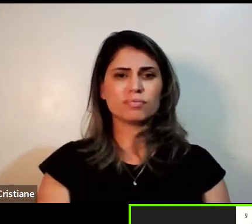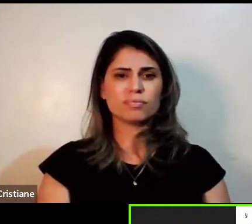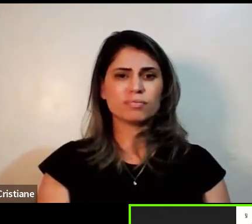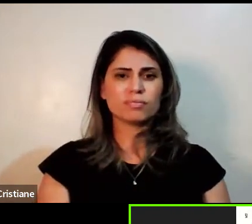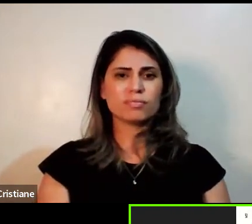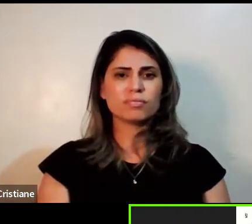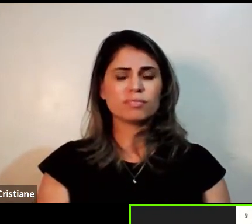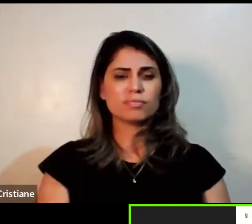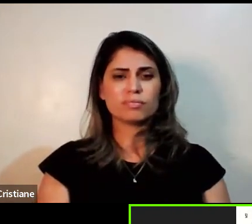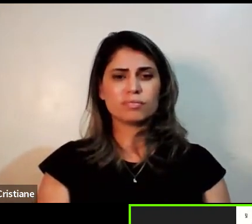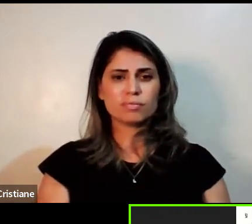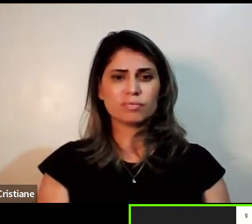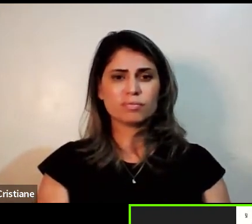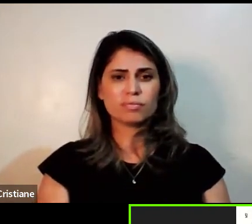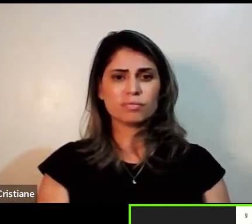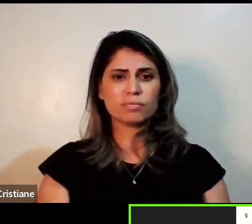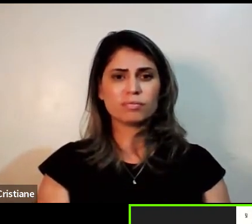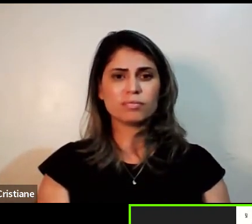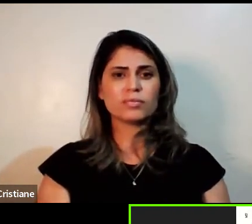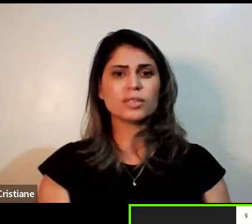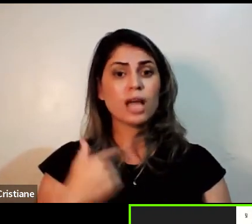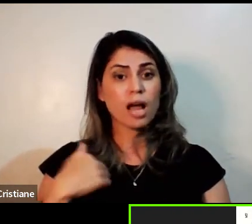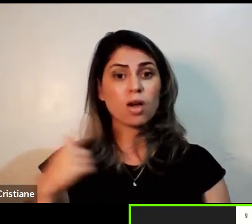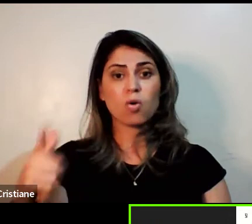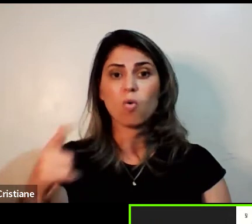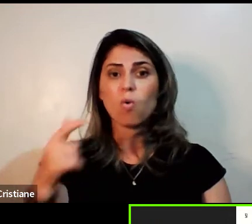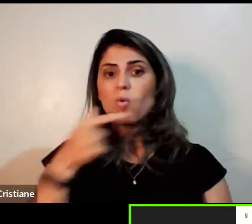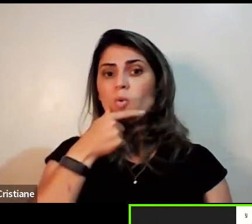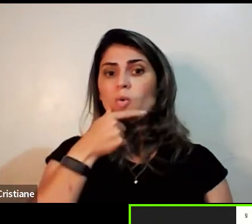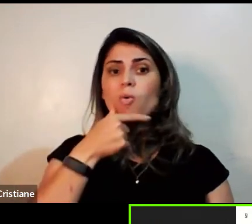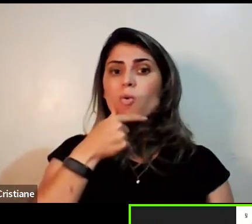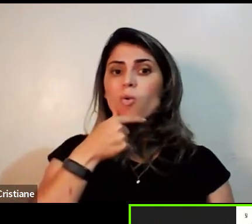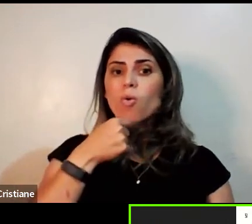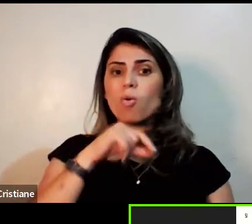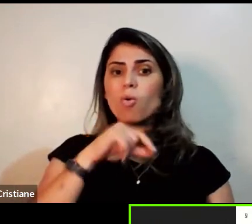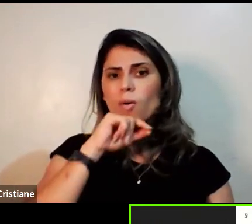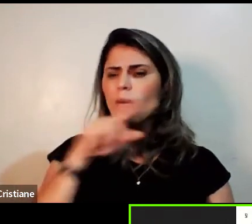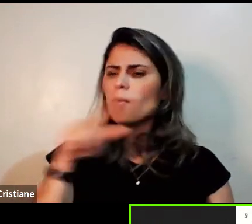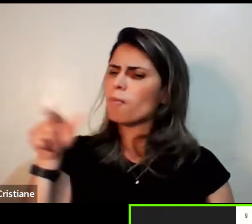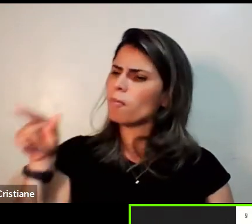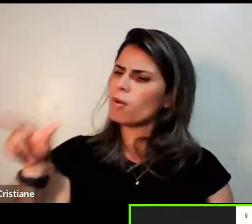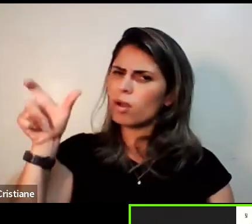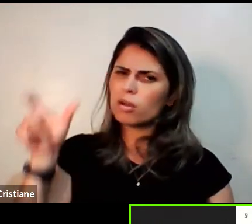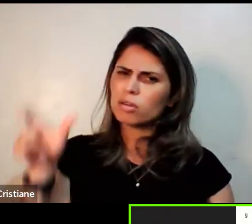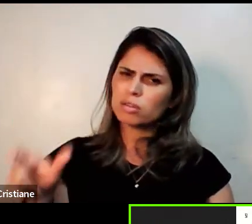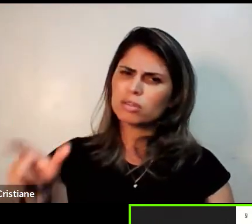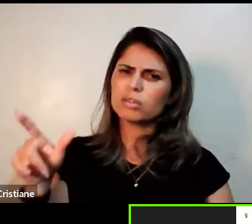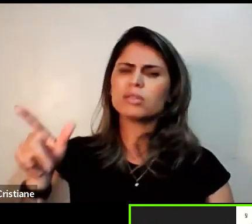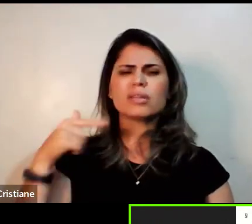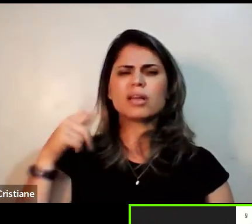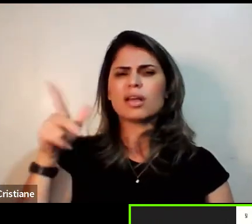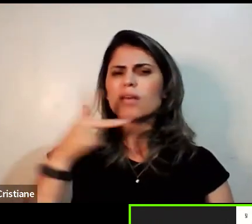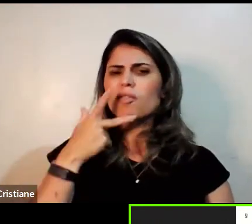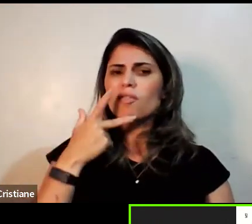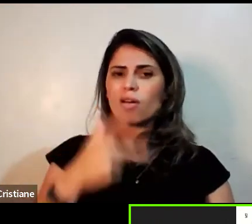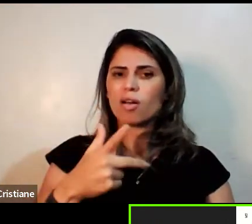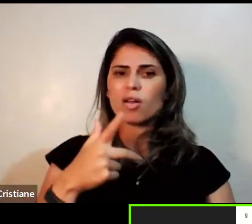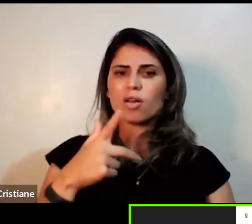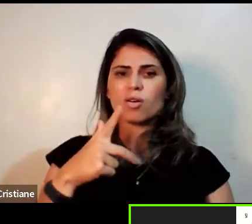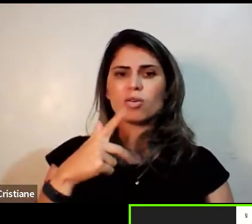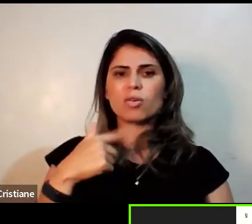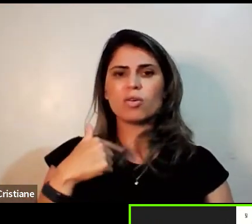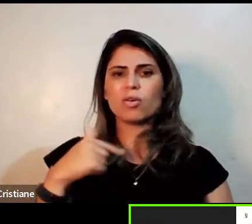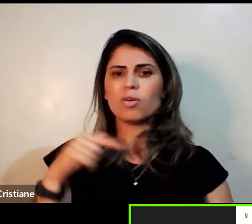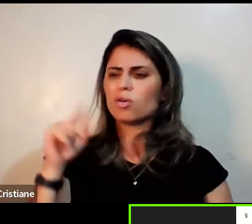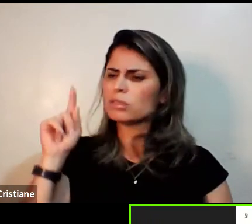isso, quando apareceu os sintomas em mim, meu pai falou assim: minha filha, eu te amo demais, não vai no médico, não. Olha o que aconteceu